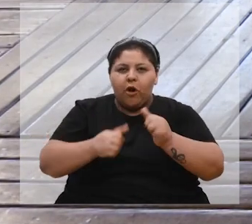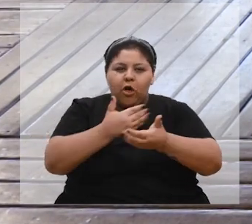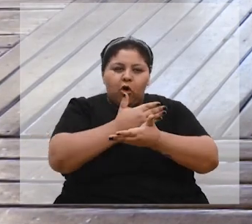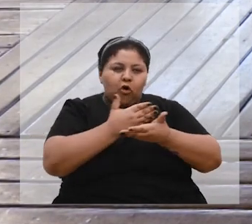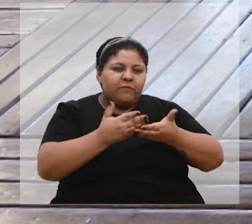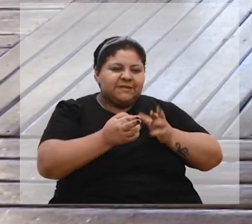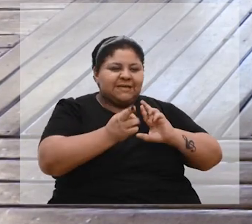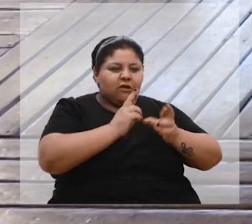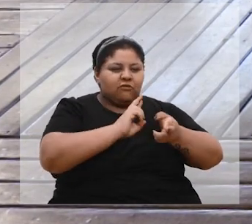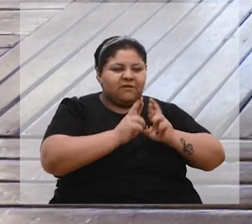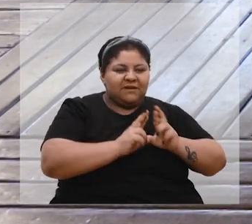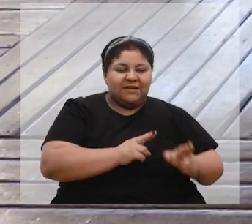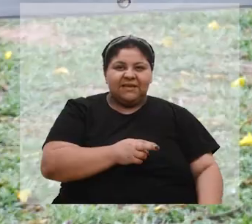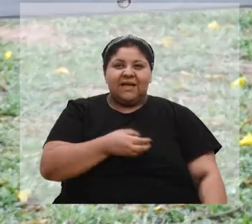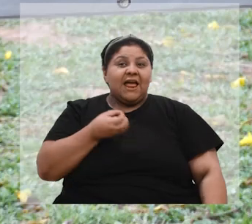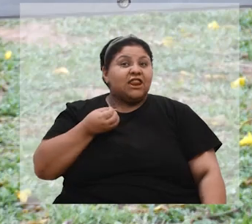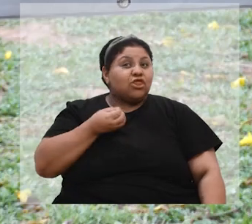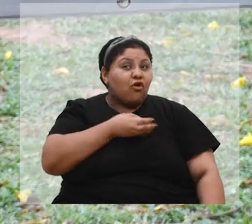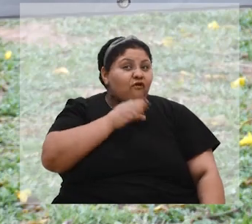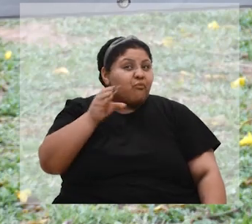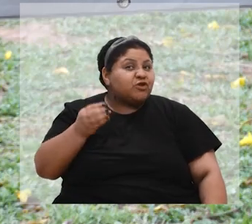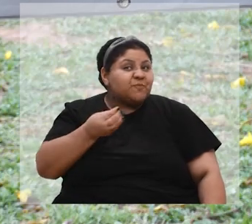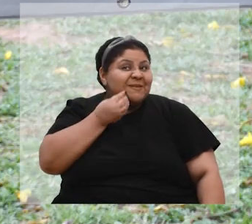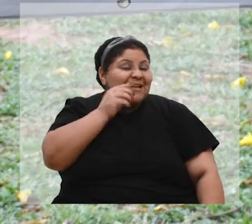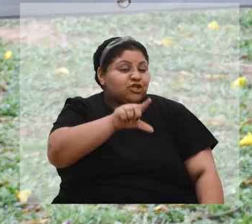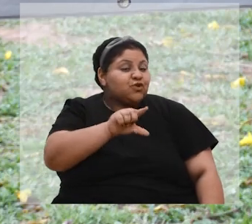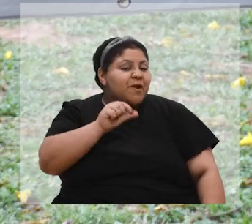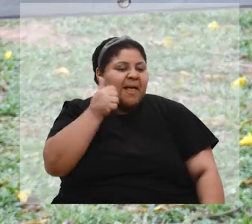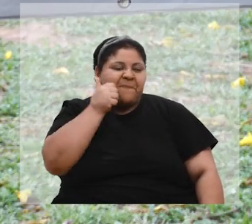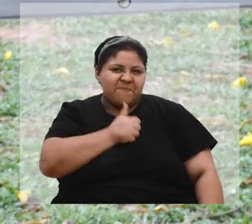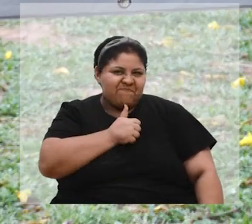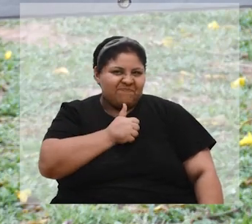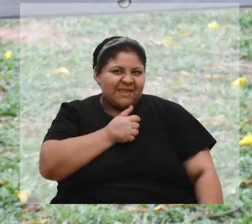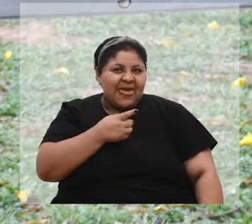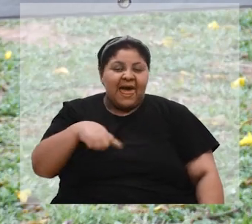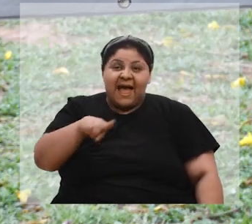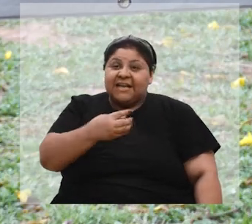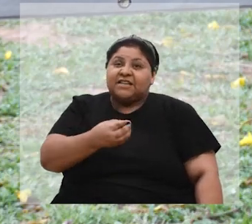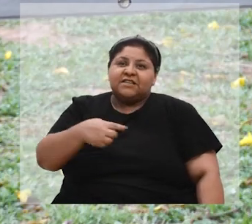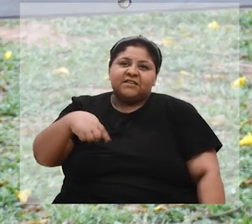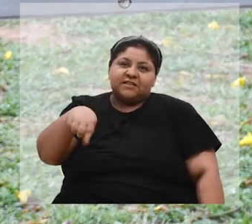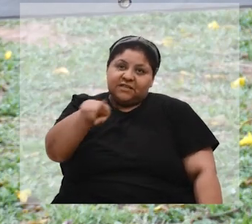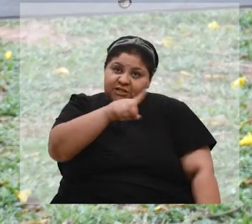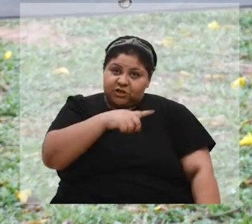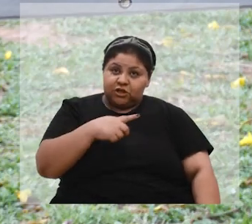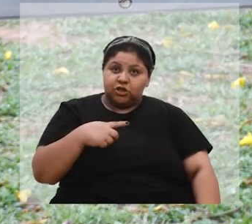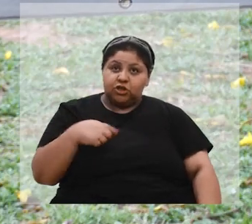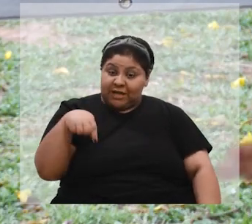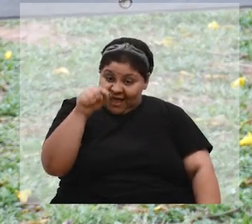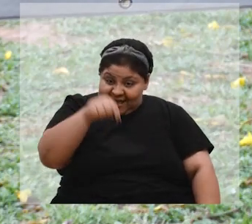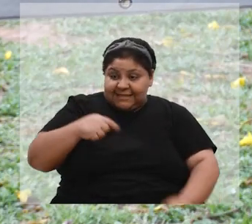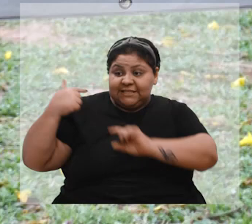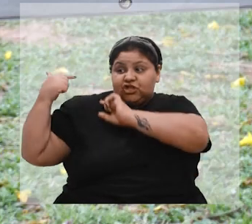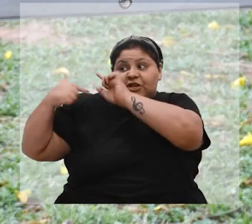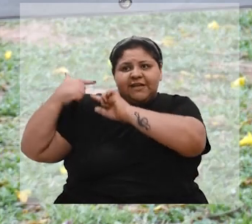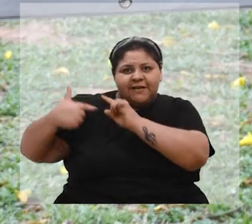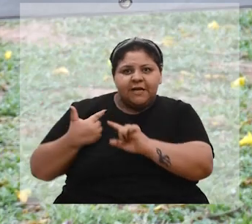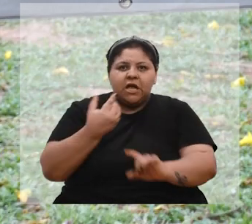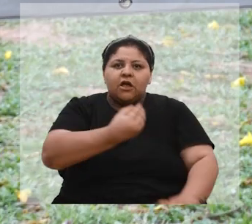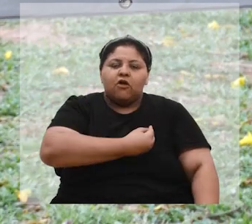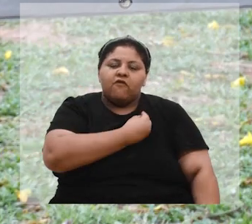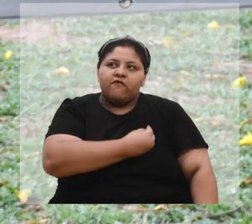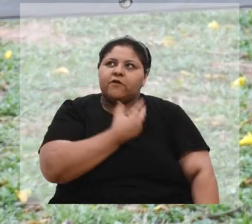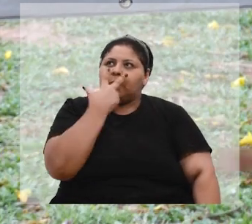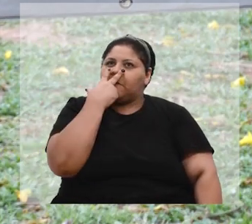não, entrar num relacionamento X ou Y é muito recente. Então, a gente vive, te digo, nossa